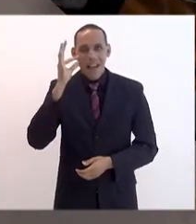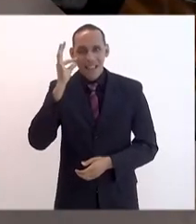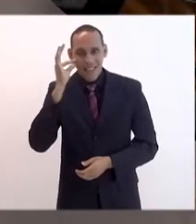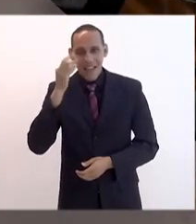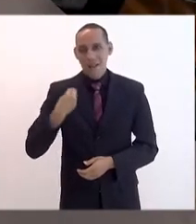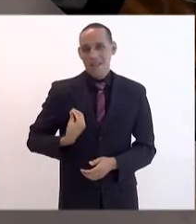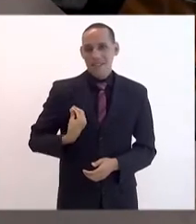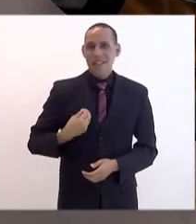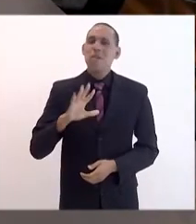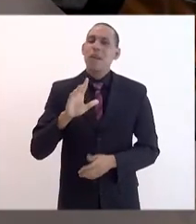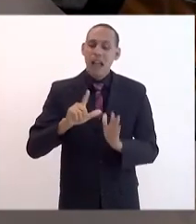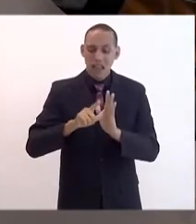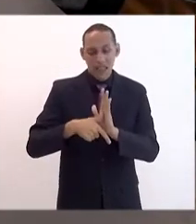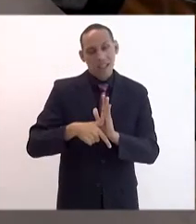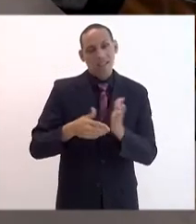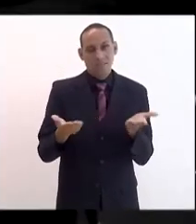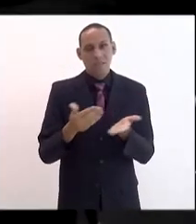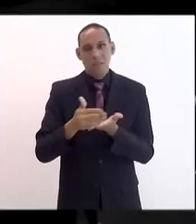mas começou tarde.